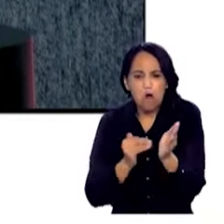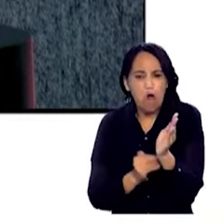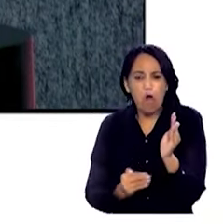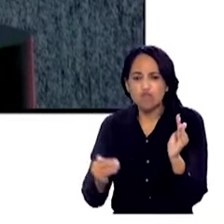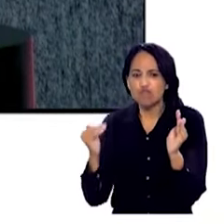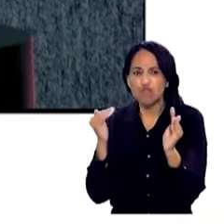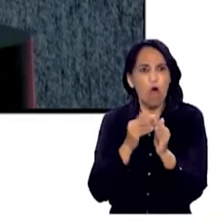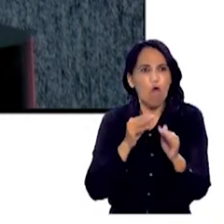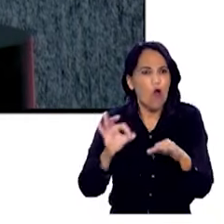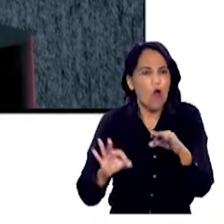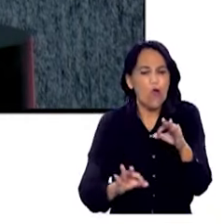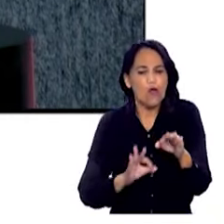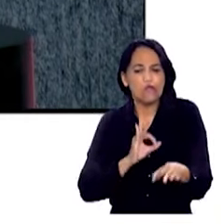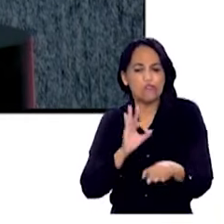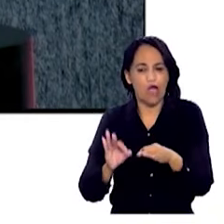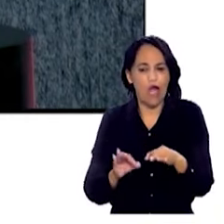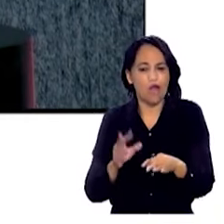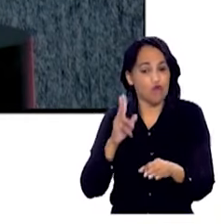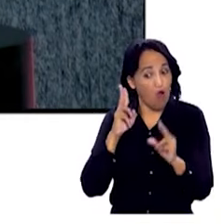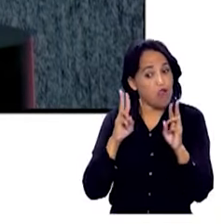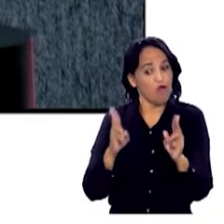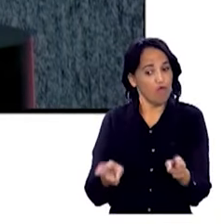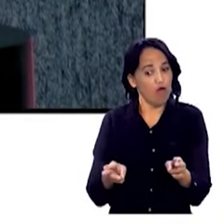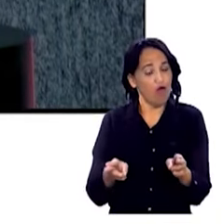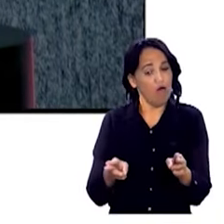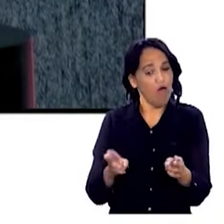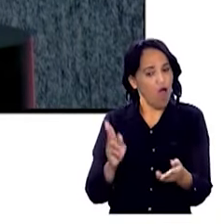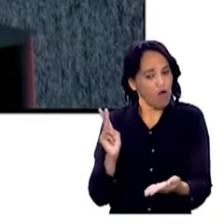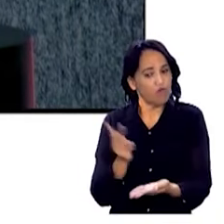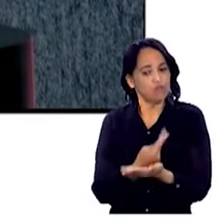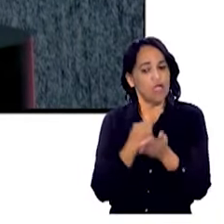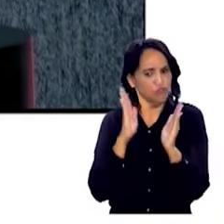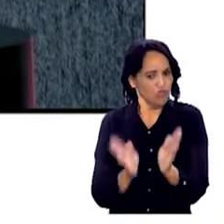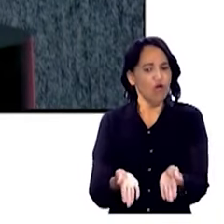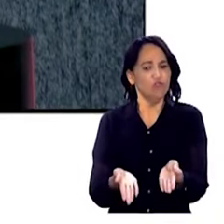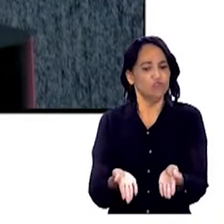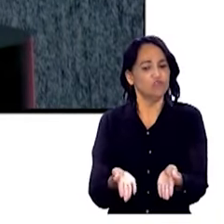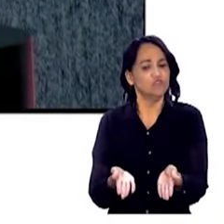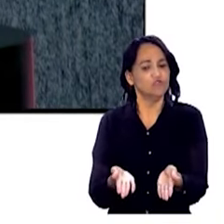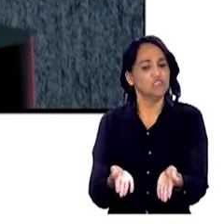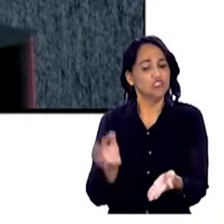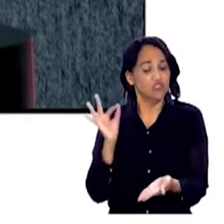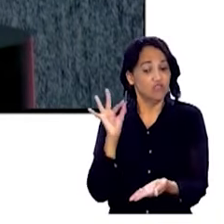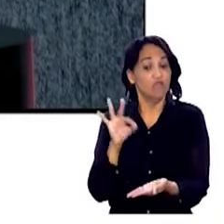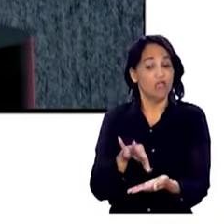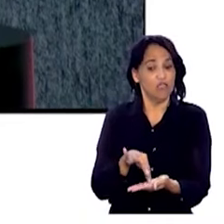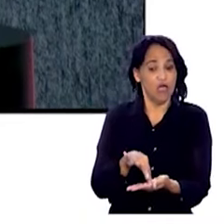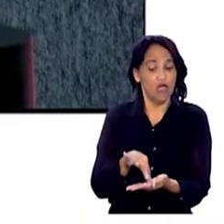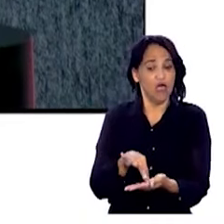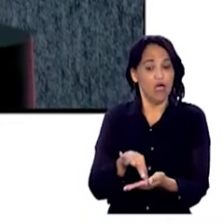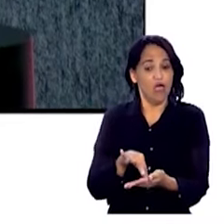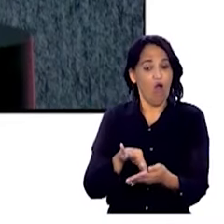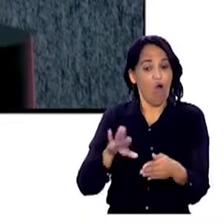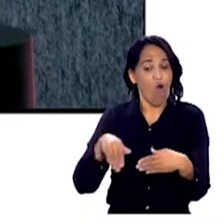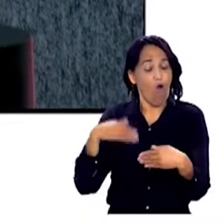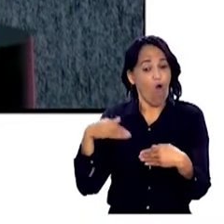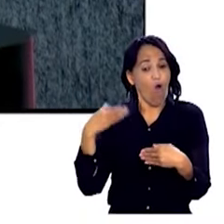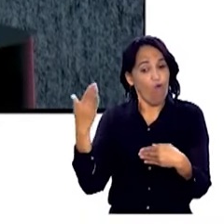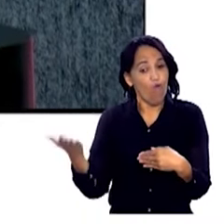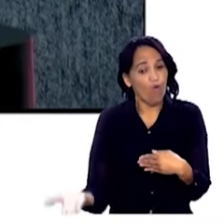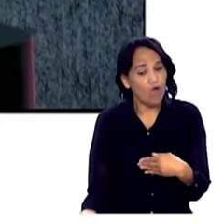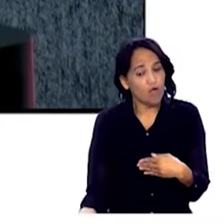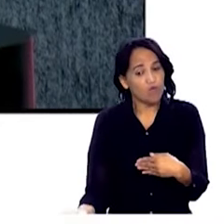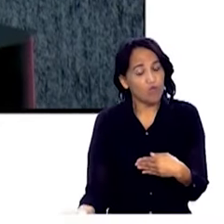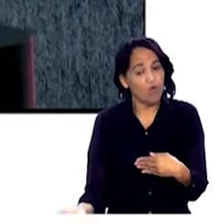é hoje na verdade quando a gente abre por exemplo ã o pickwick papers do dickens